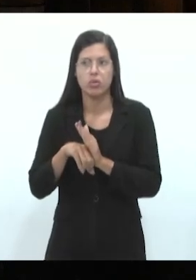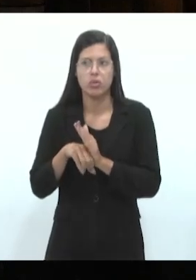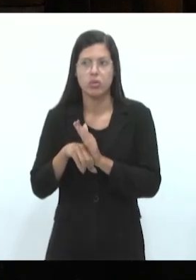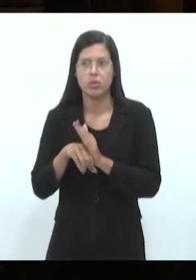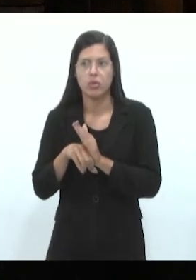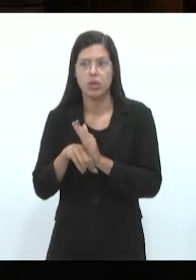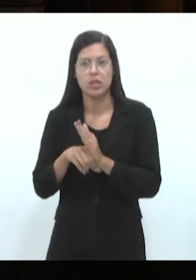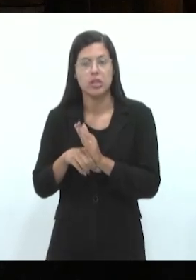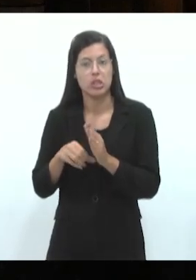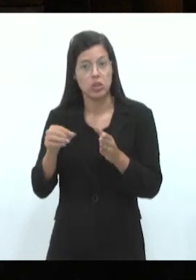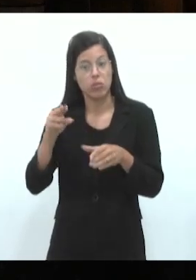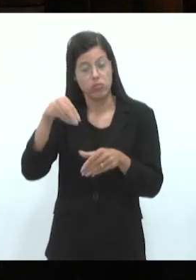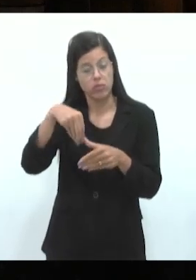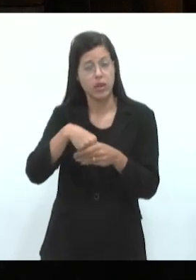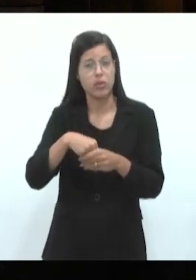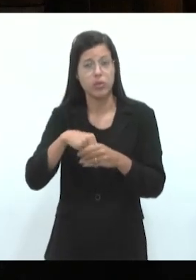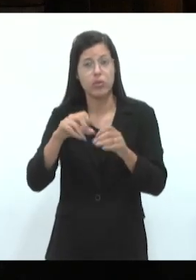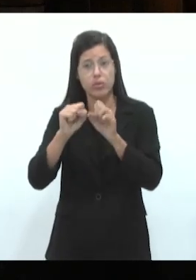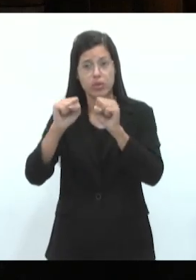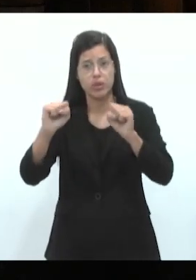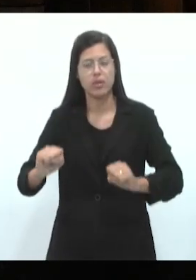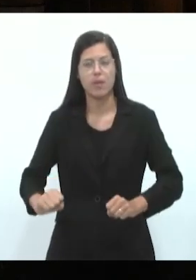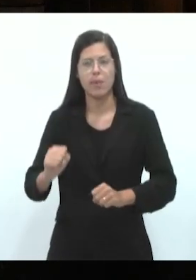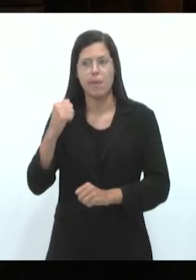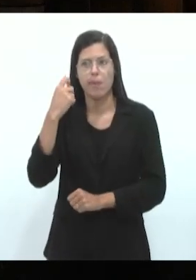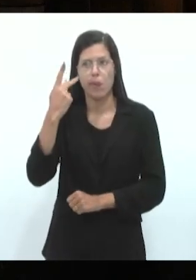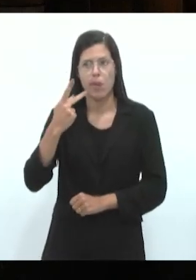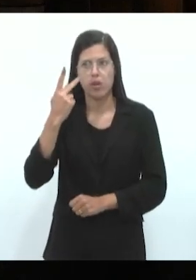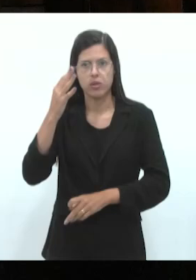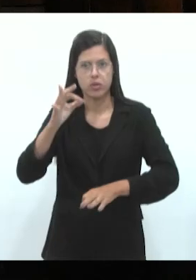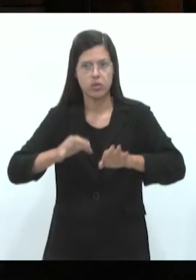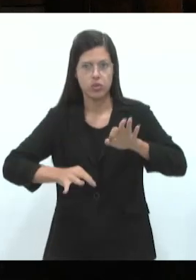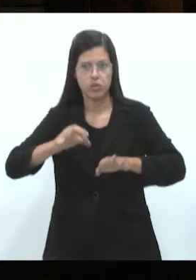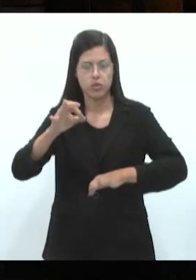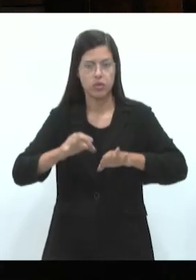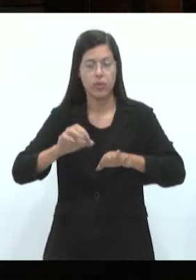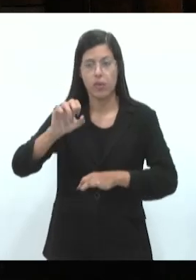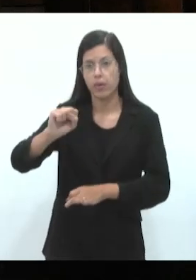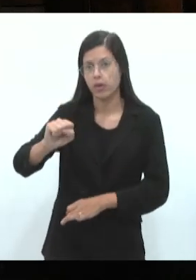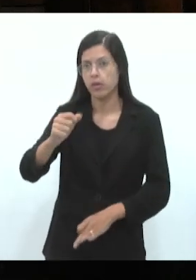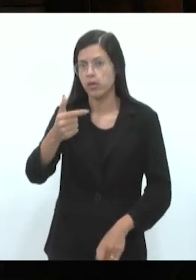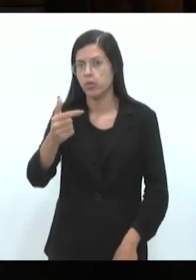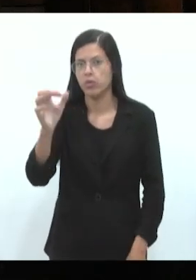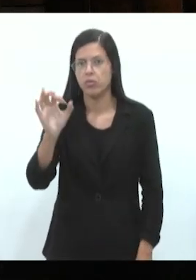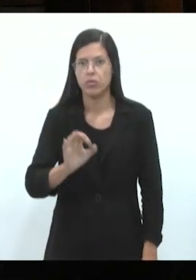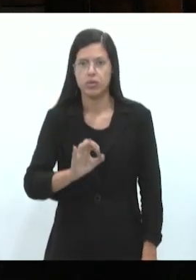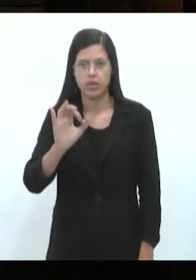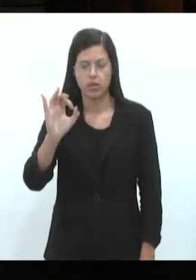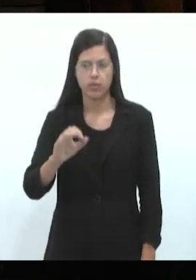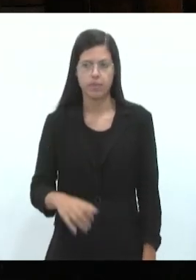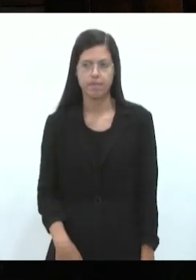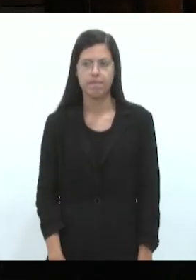sistema político e judicial. 82%.